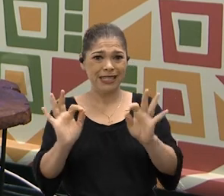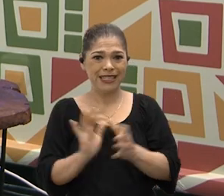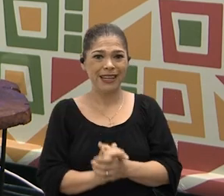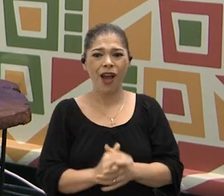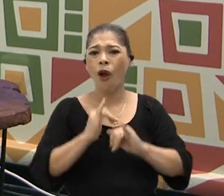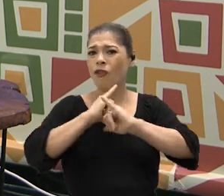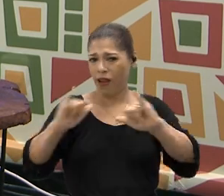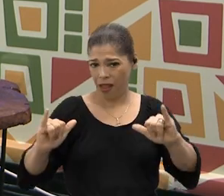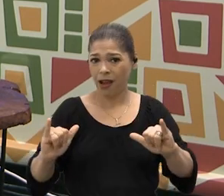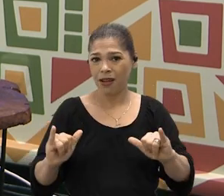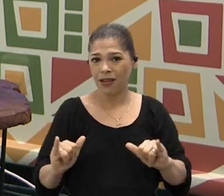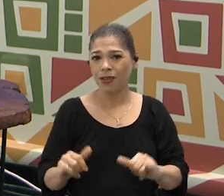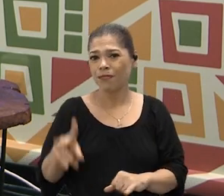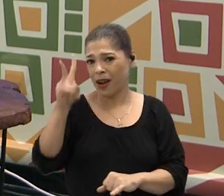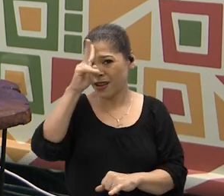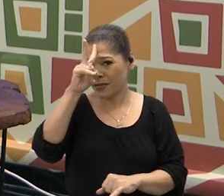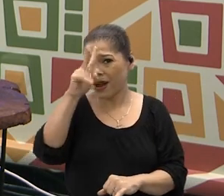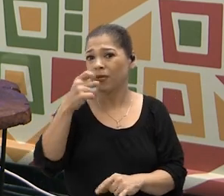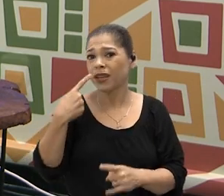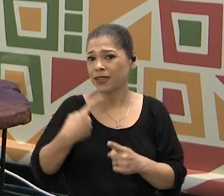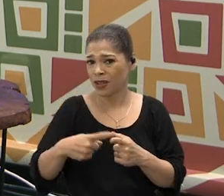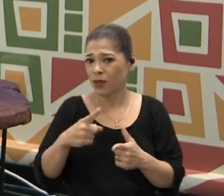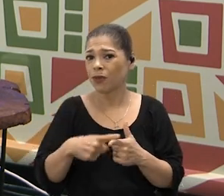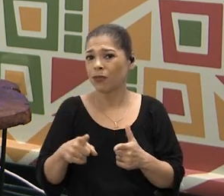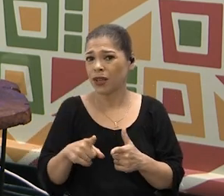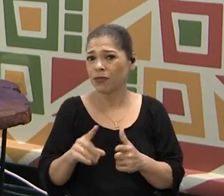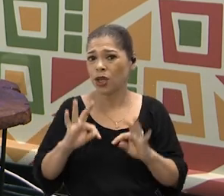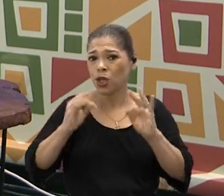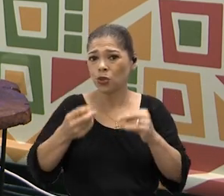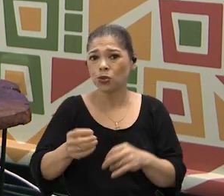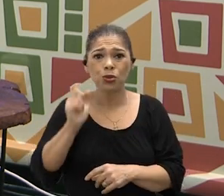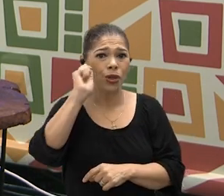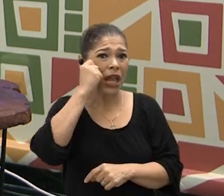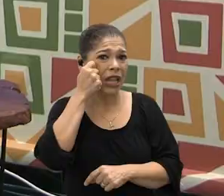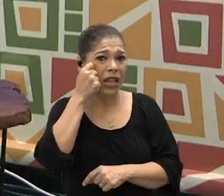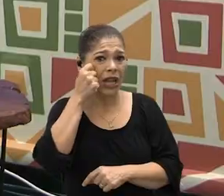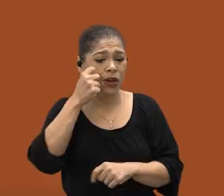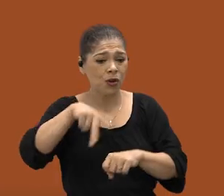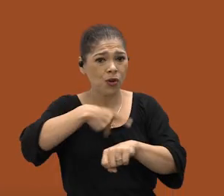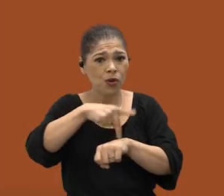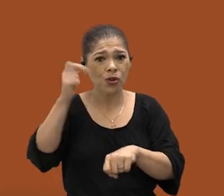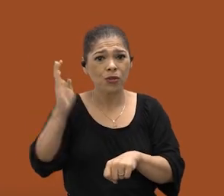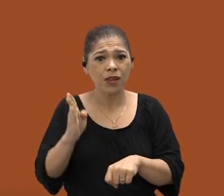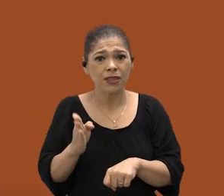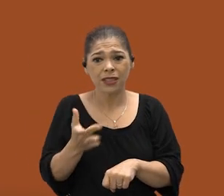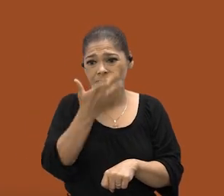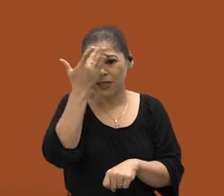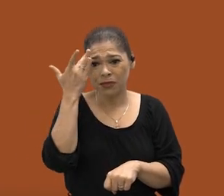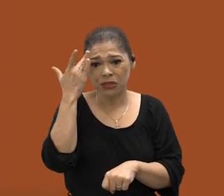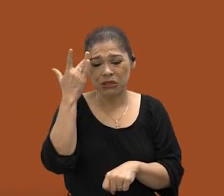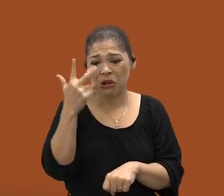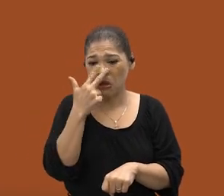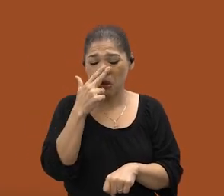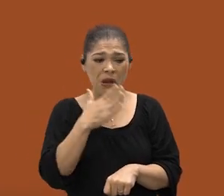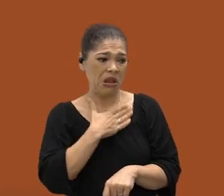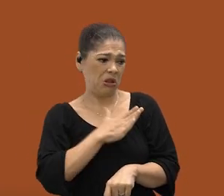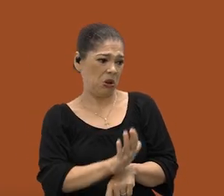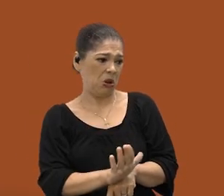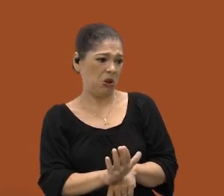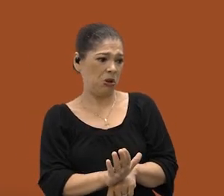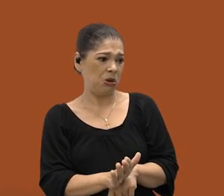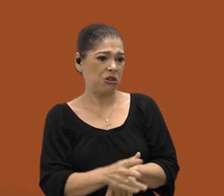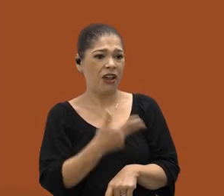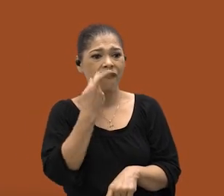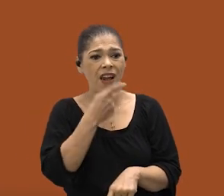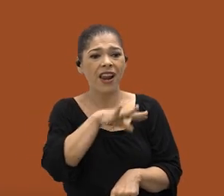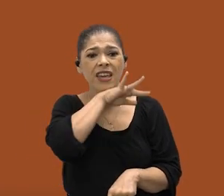queria contar isso para para lembrar porque se a gente tem um problema isso tudo que é negro nesse país sofre agiriza a forma